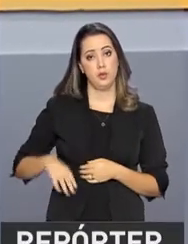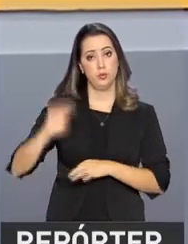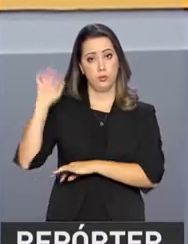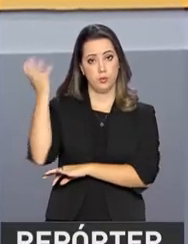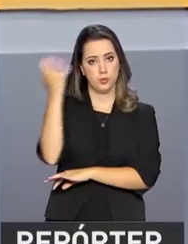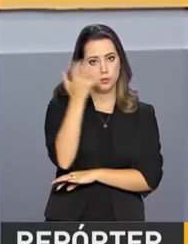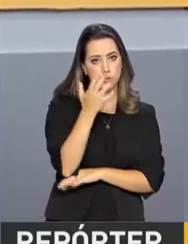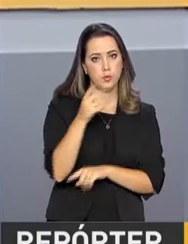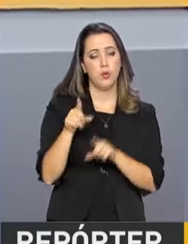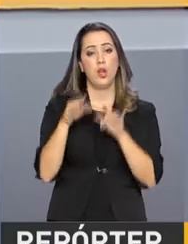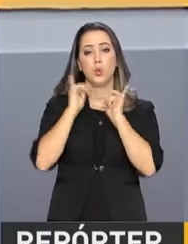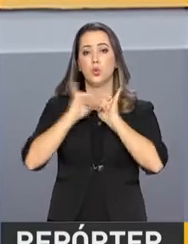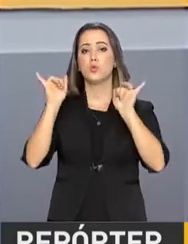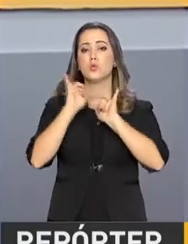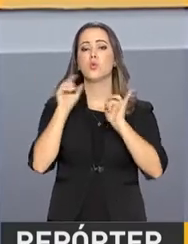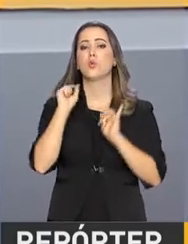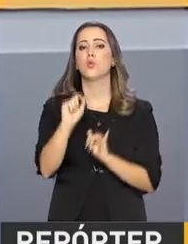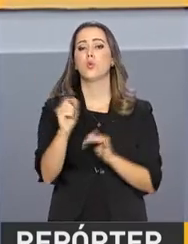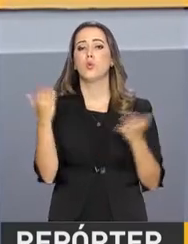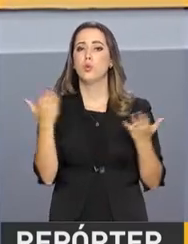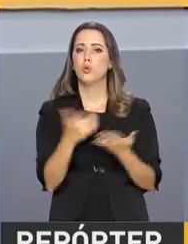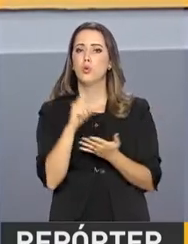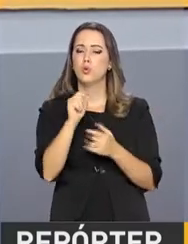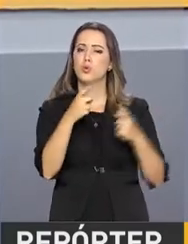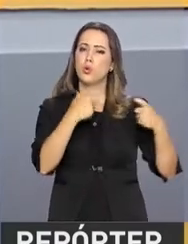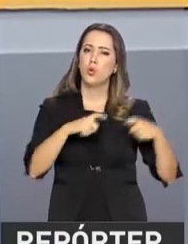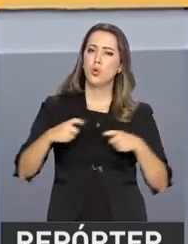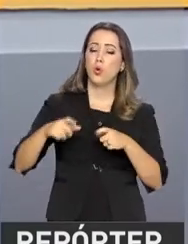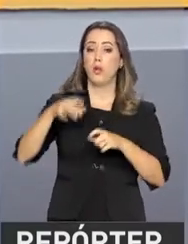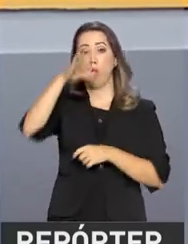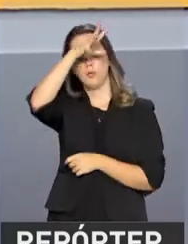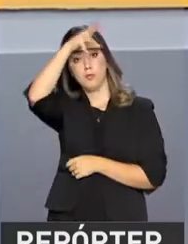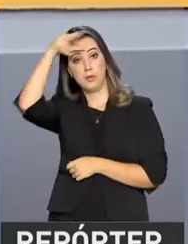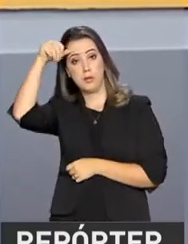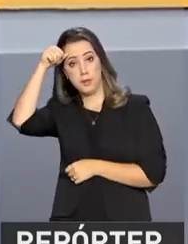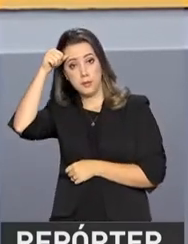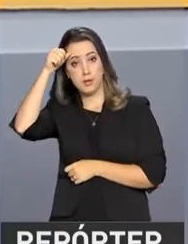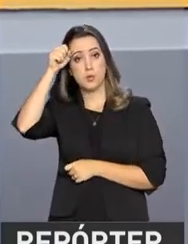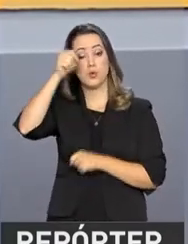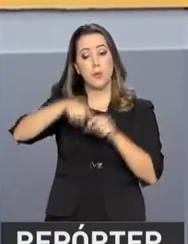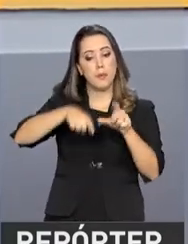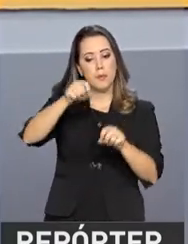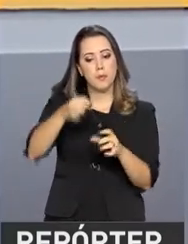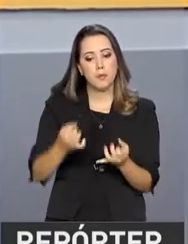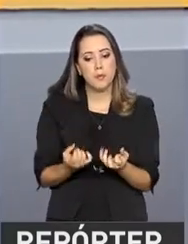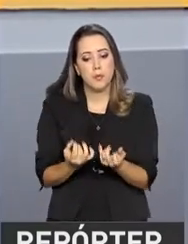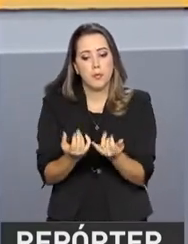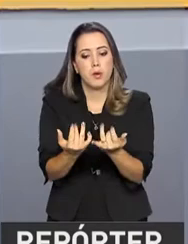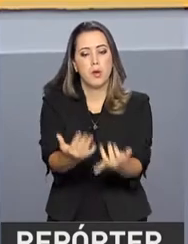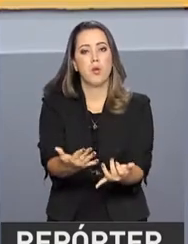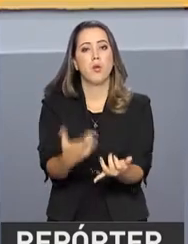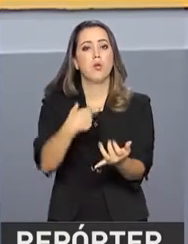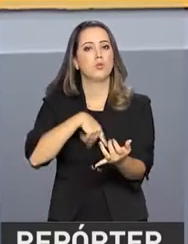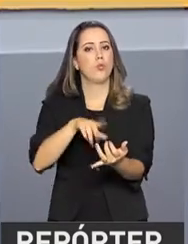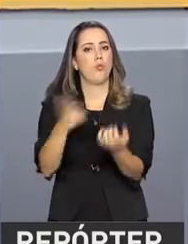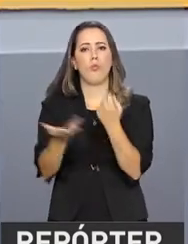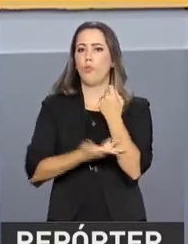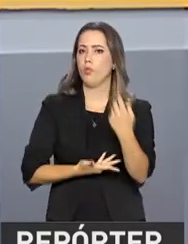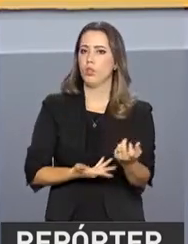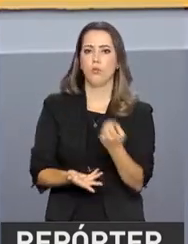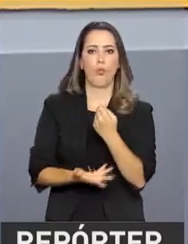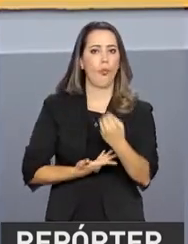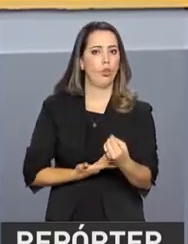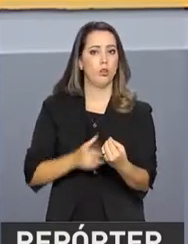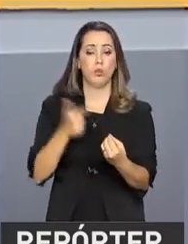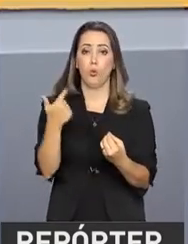sarney filho anunciou hoje que onde foi feita a moratória da soja na amazônia o desmatamento foi praticamente inexistente na